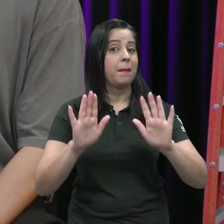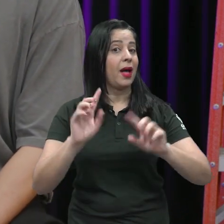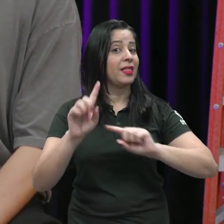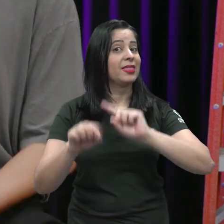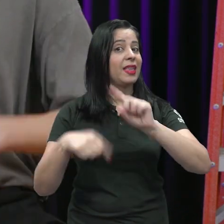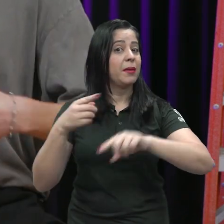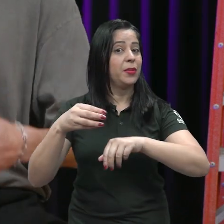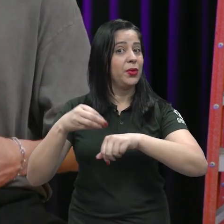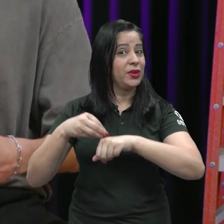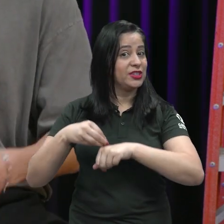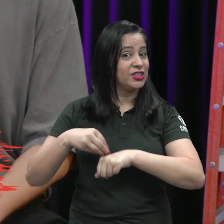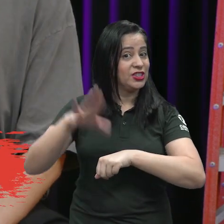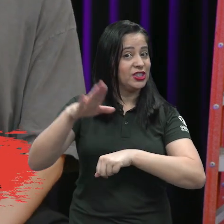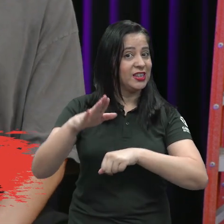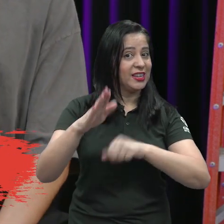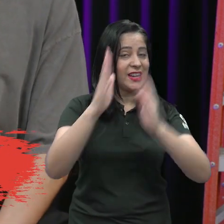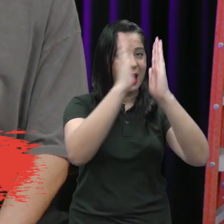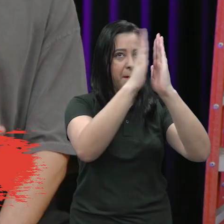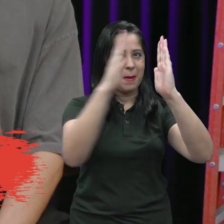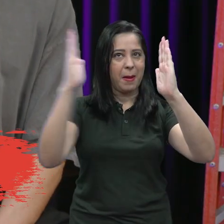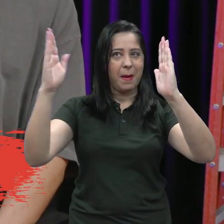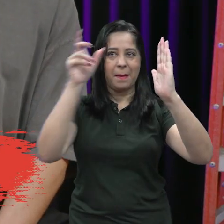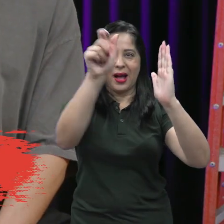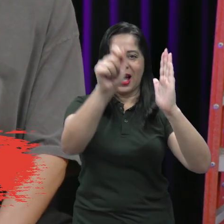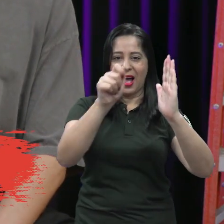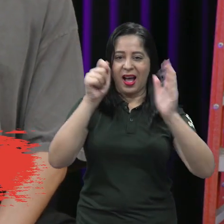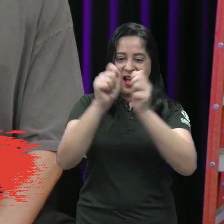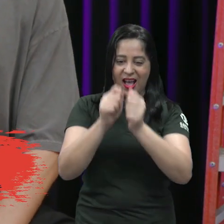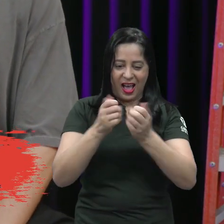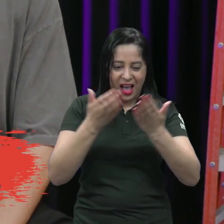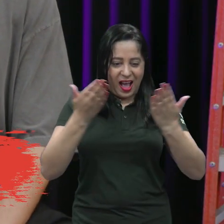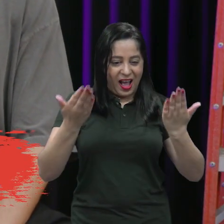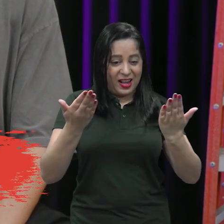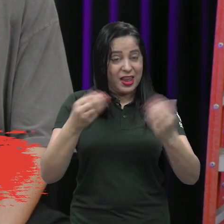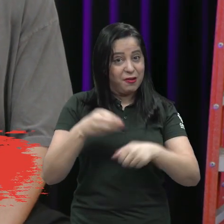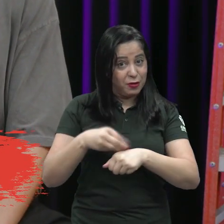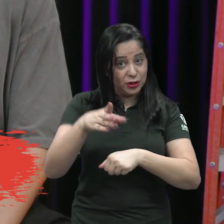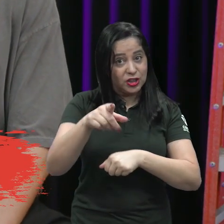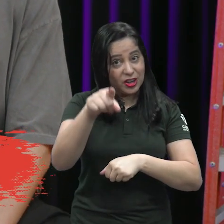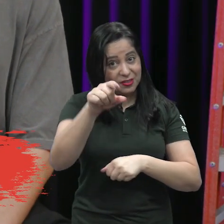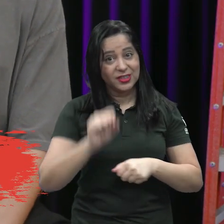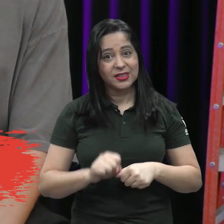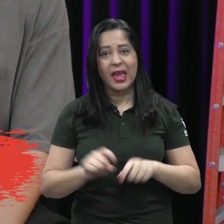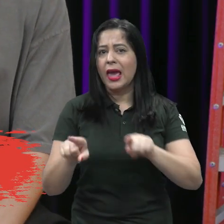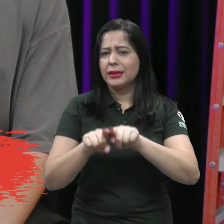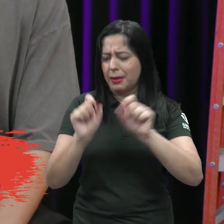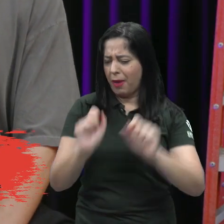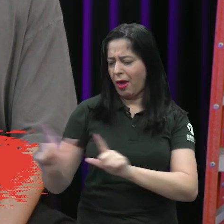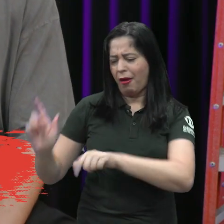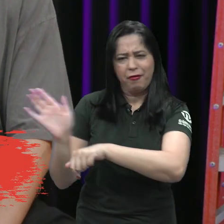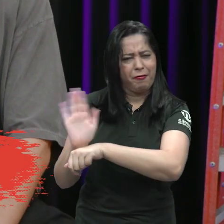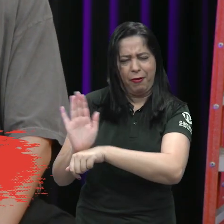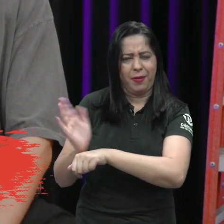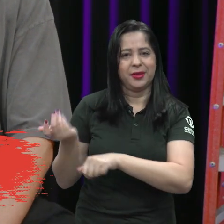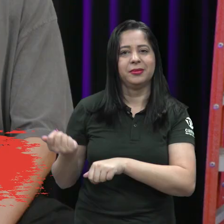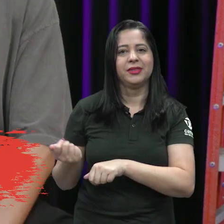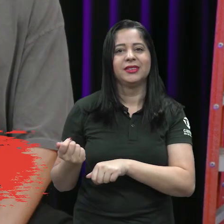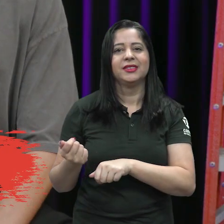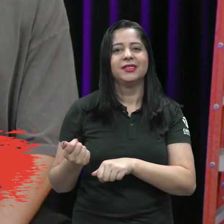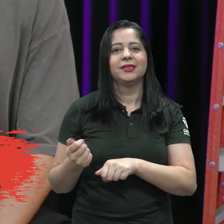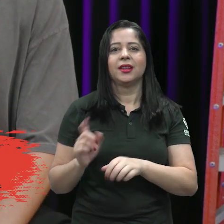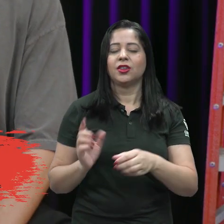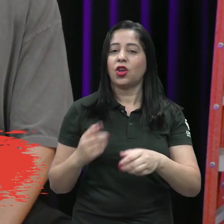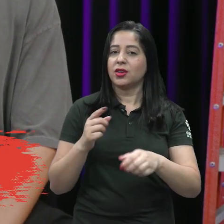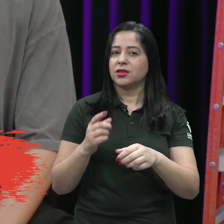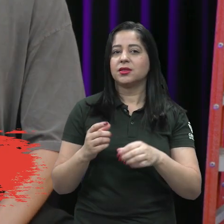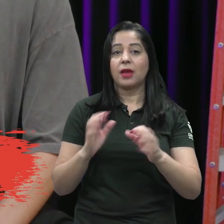Vi? Isso, mas na volta tem o quadro Tem na Biblioteca, com mais uma ótima dica de livro pra você. E tem a sessão pipoca daqui a pouco